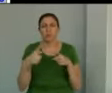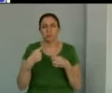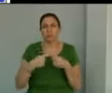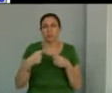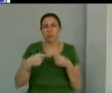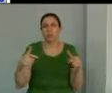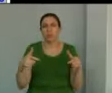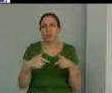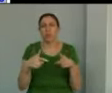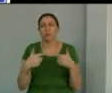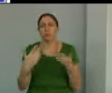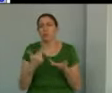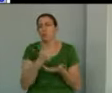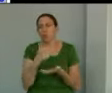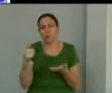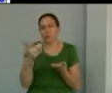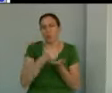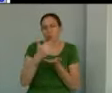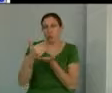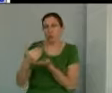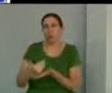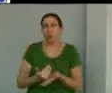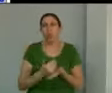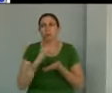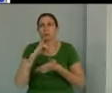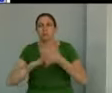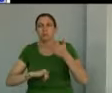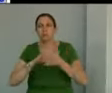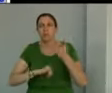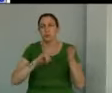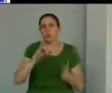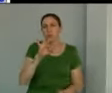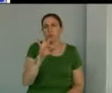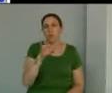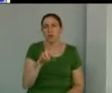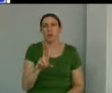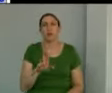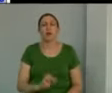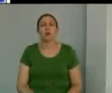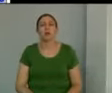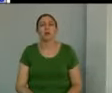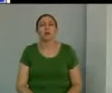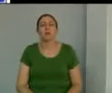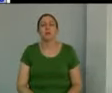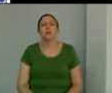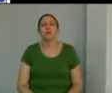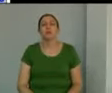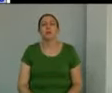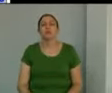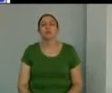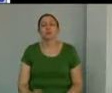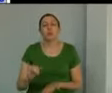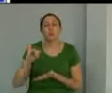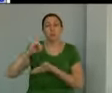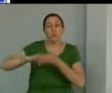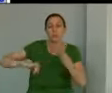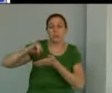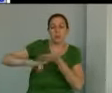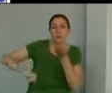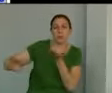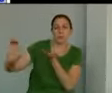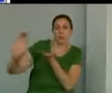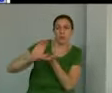o que arrecadar nesse do ITR. Então nós temos, esses valores são os impostos transferidos, os